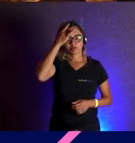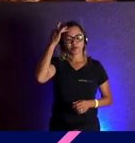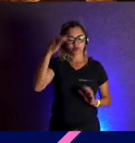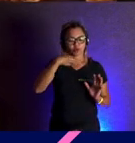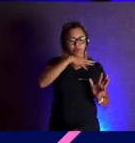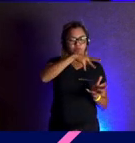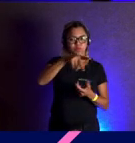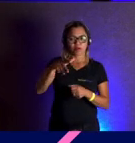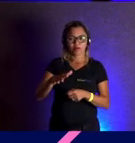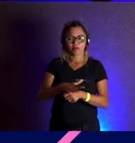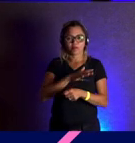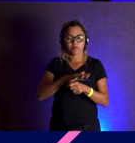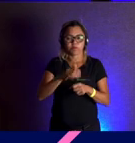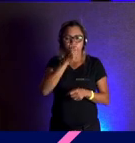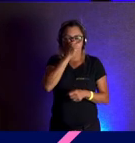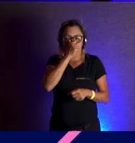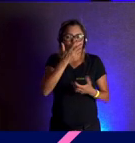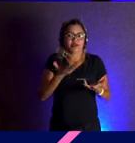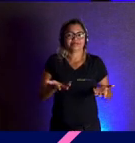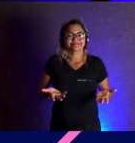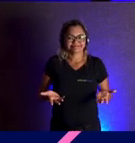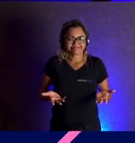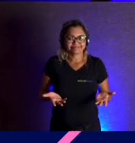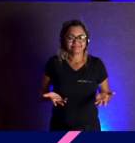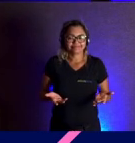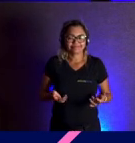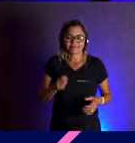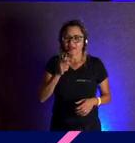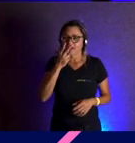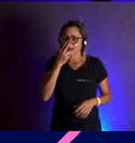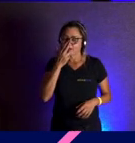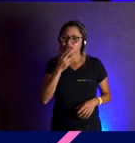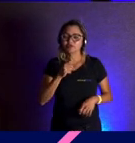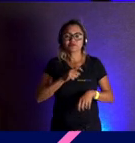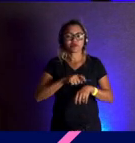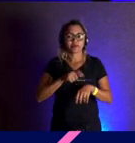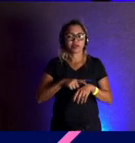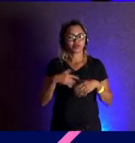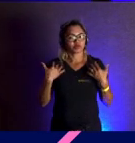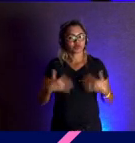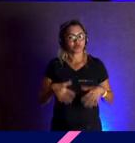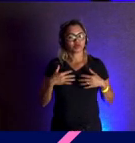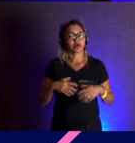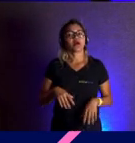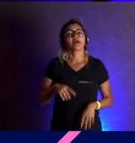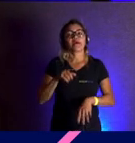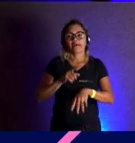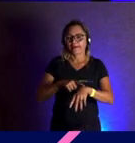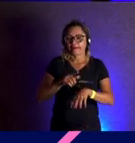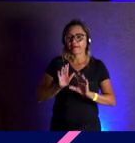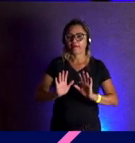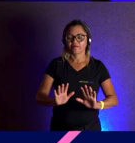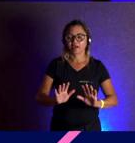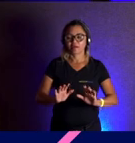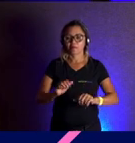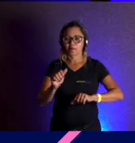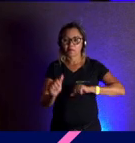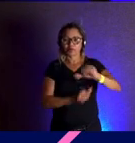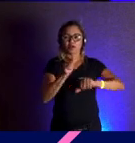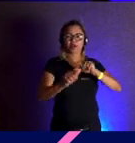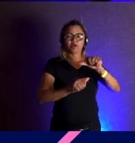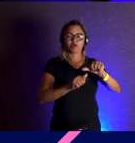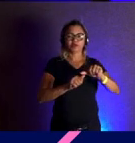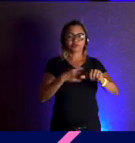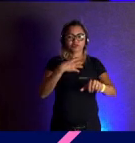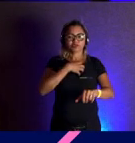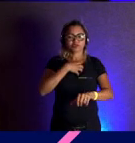planeta, tudo mais. Então, eu acho que esse momento foi dramático. Foi falar, olha, isso é algo que vai impactar de uma